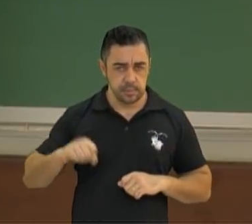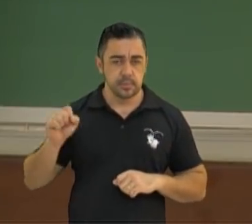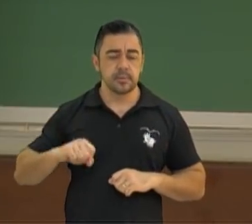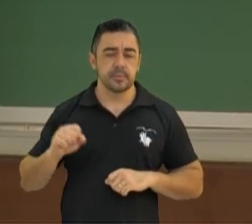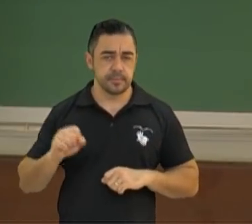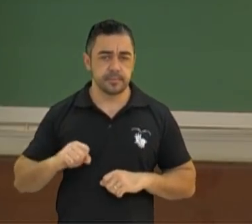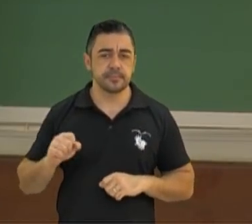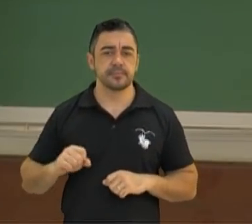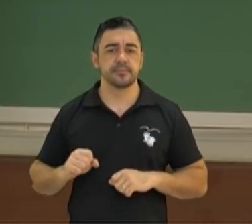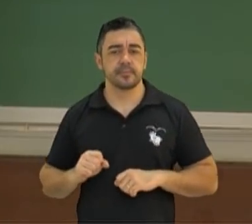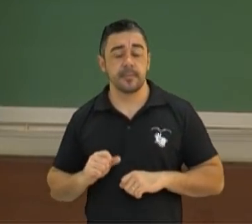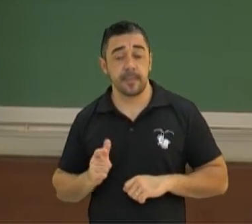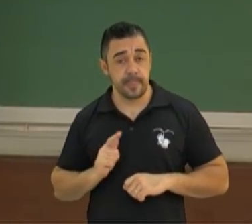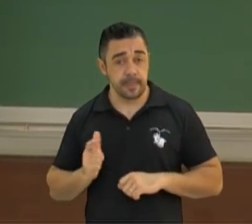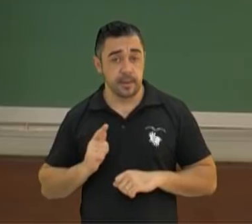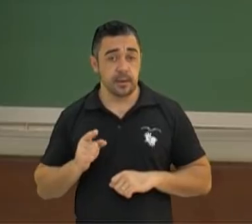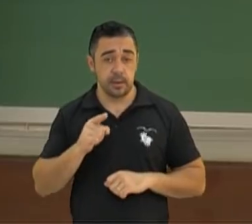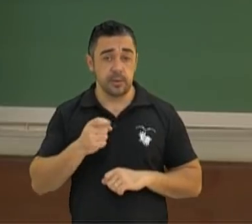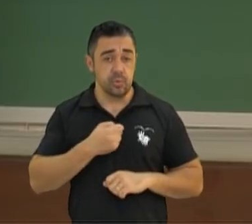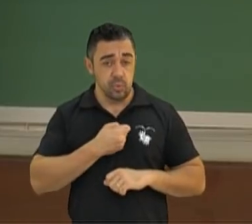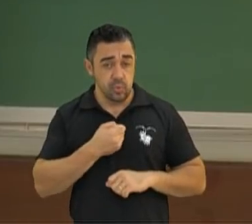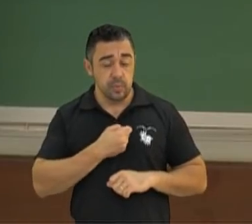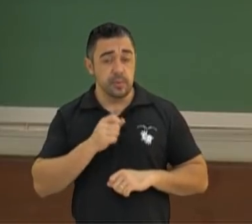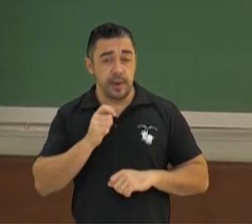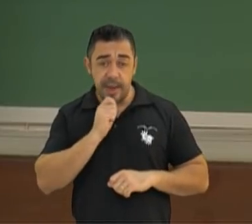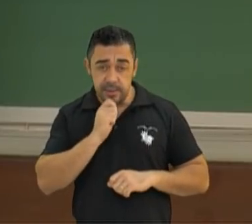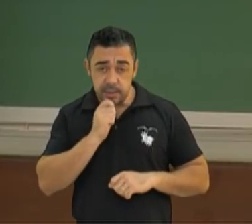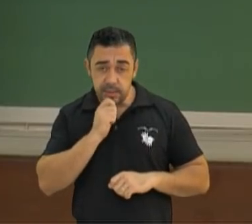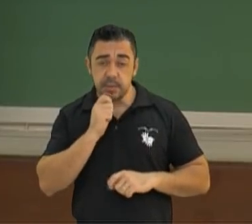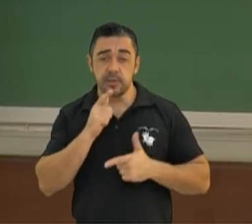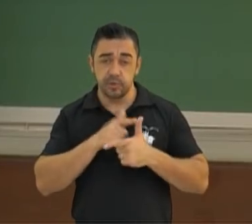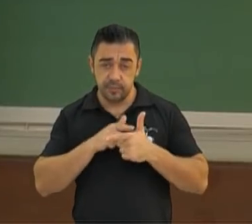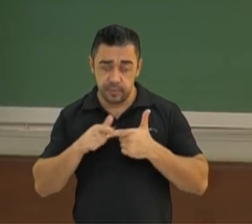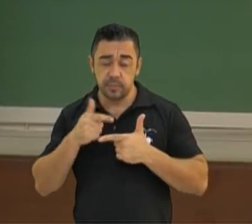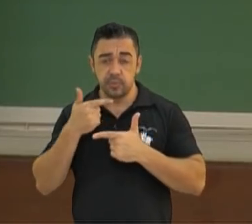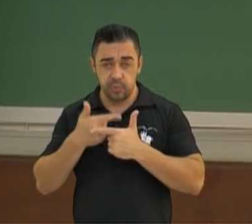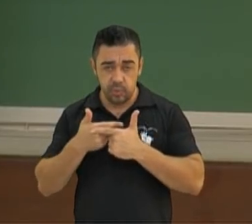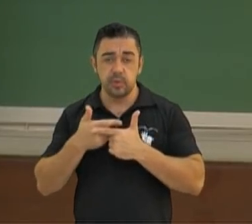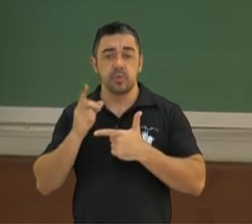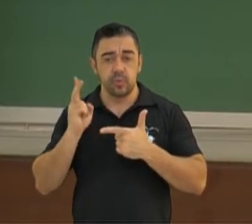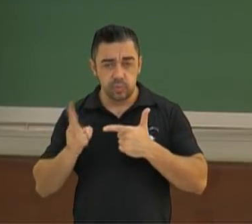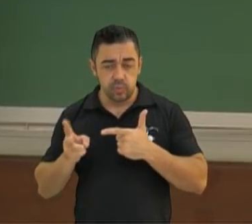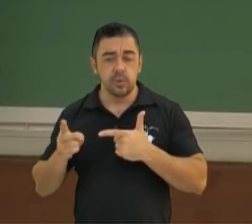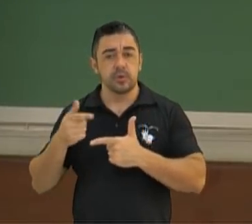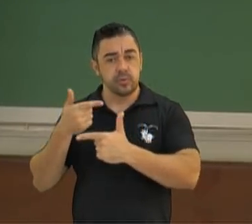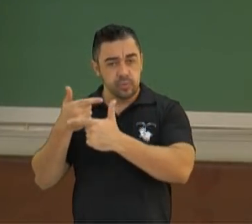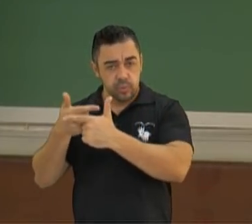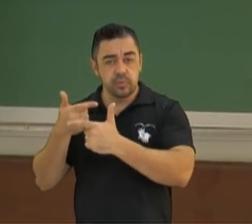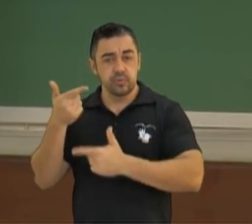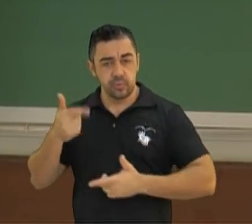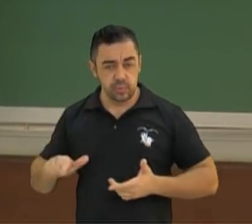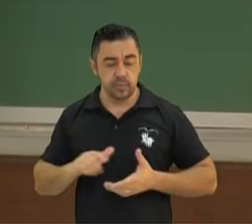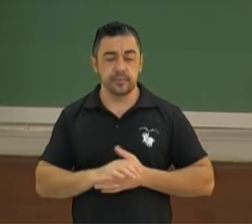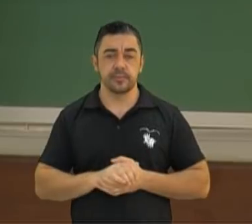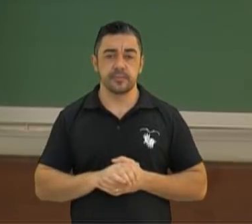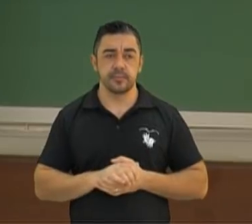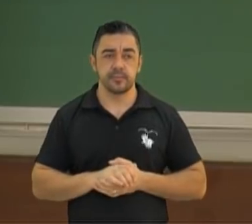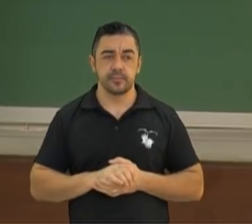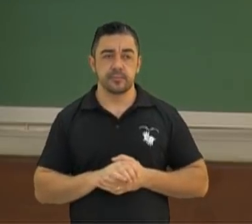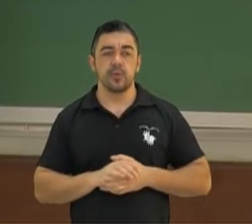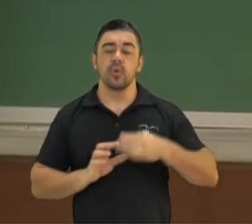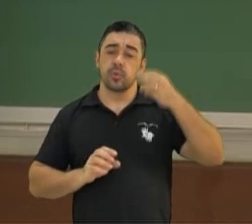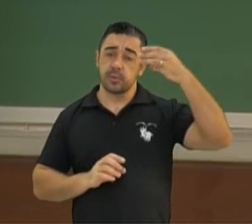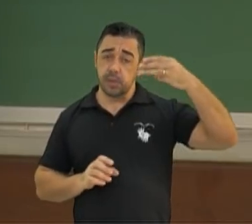Sim. Enquanto aparecer números divisíveis por 2, você vai repetir o 2 aqui desse ladinho, tá?